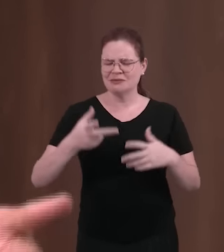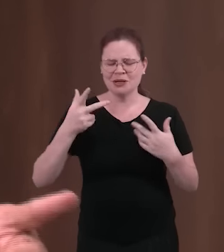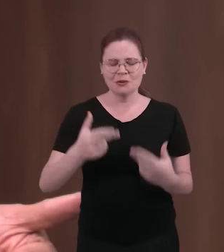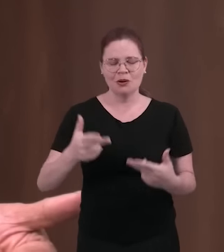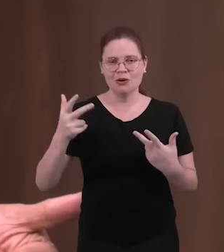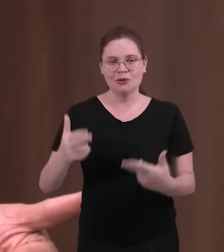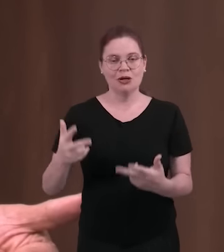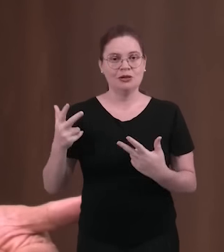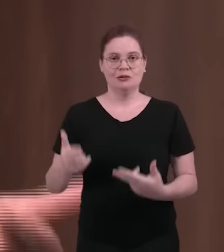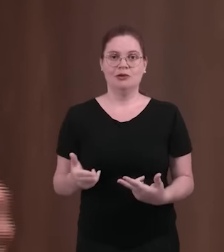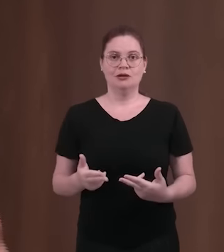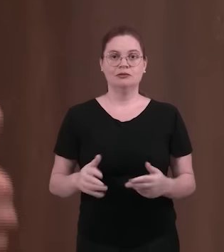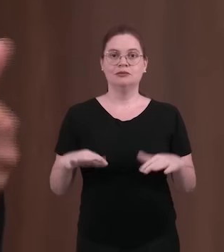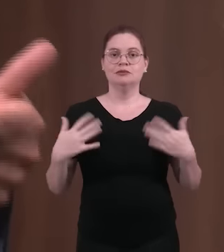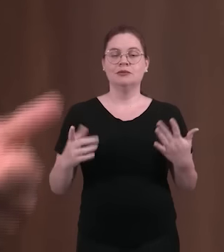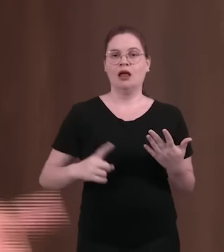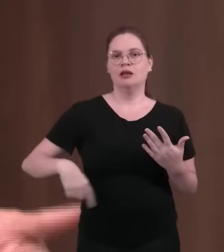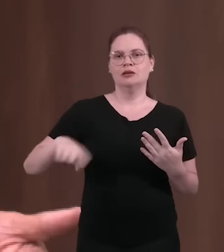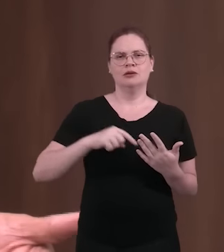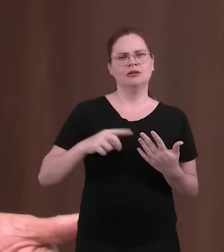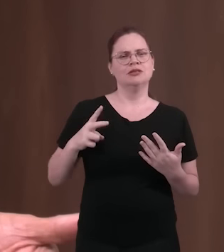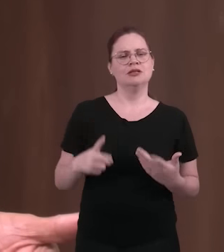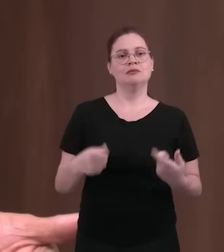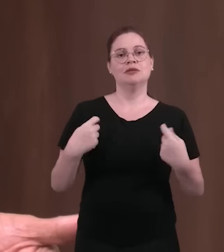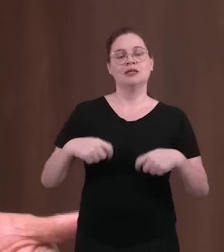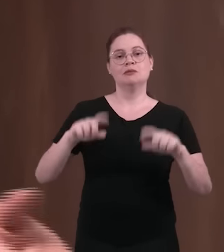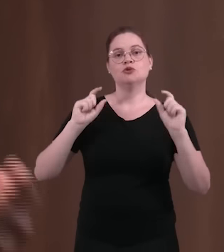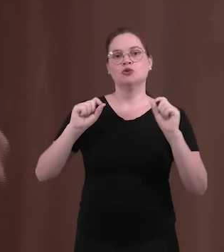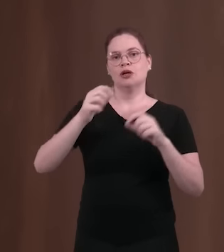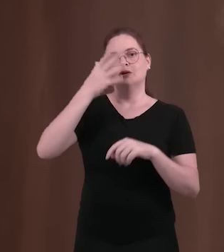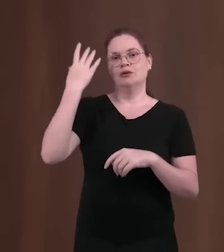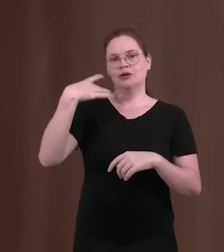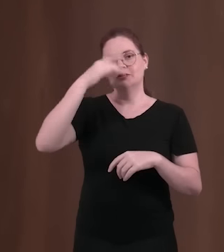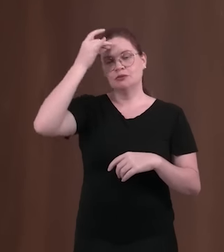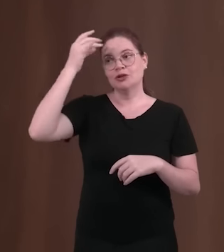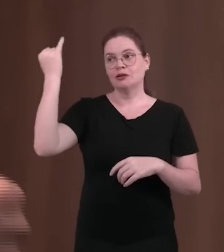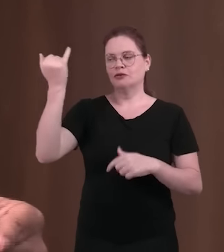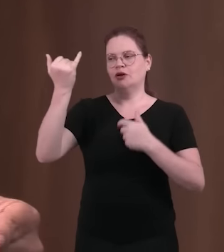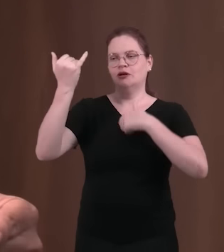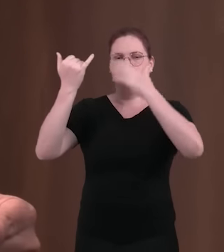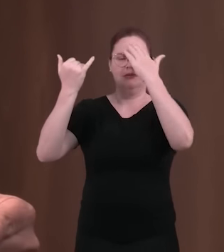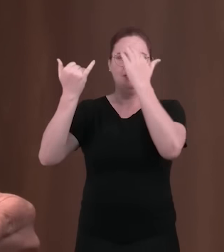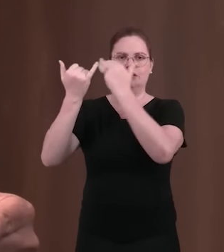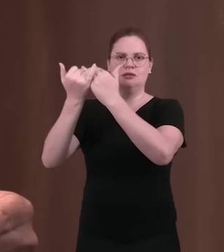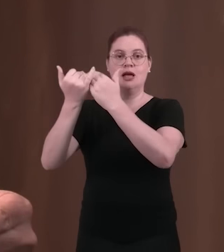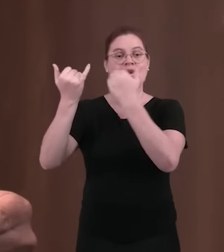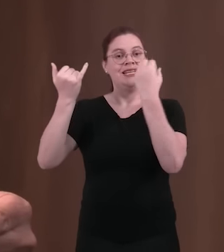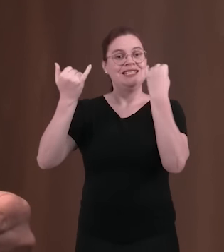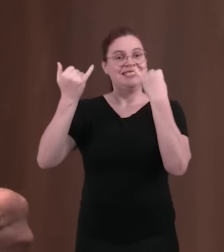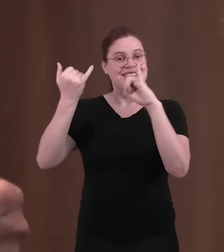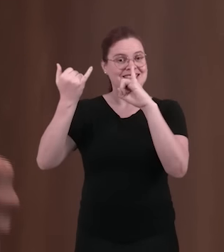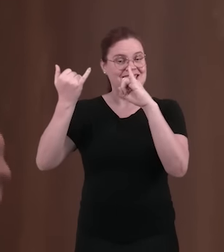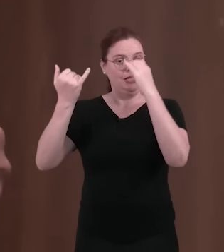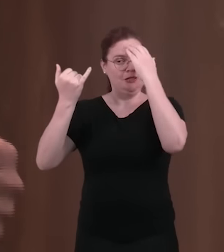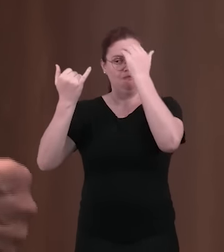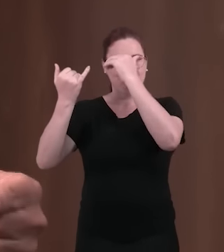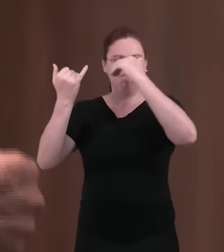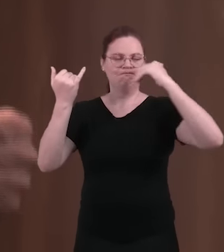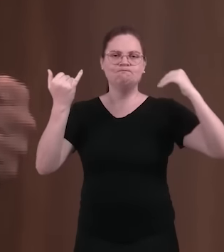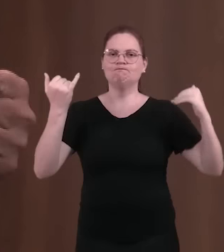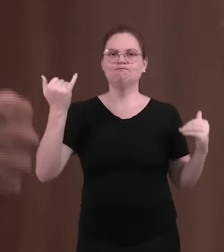todo tempo, nós precisamos de obedecer à voz do Senhor. Quando nós desobedecemos à voz do Senhor,